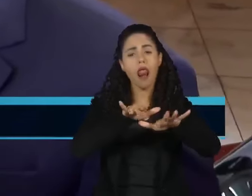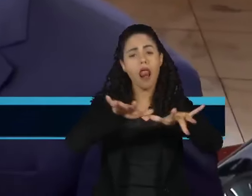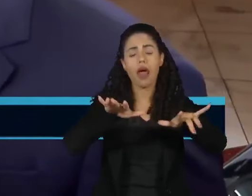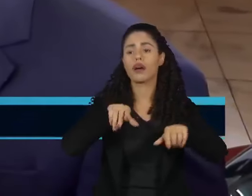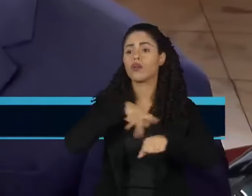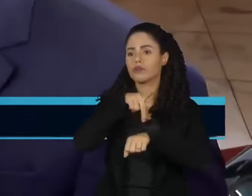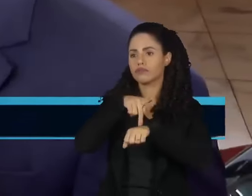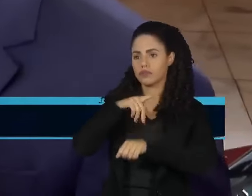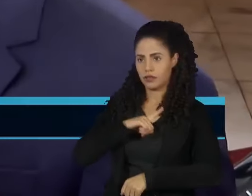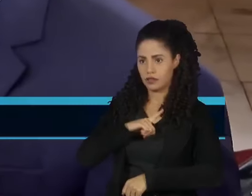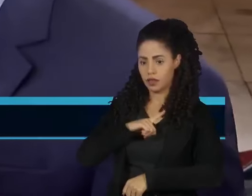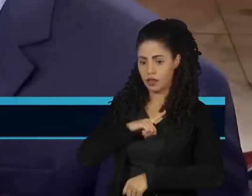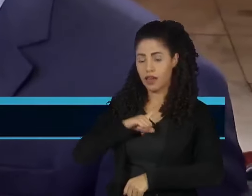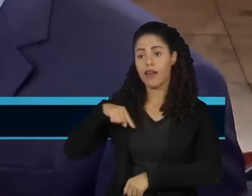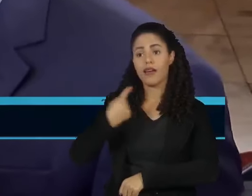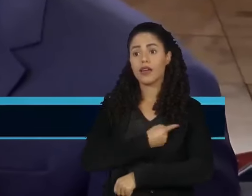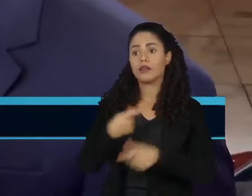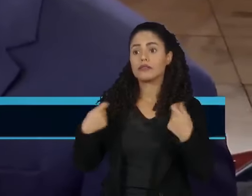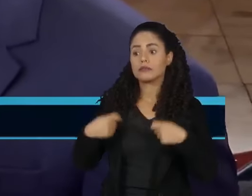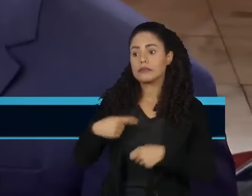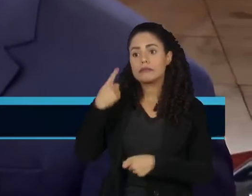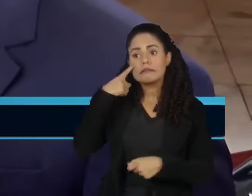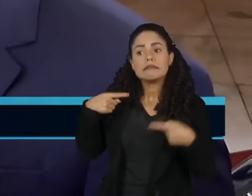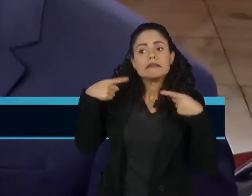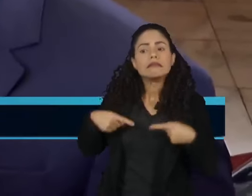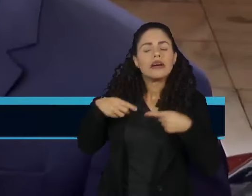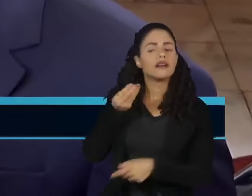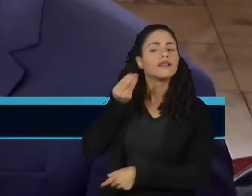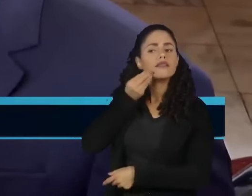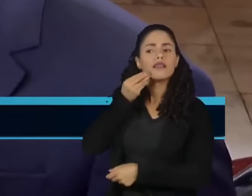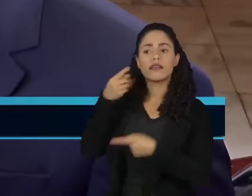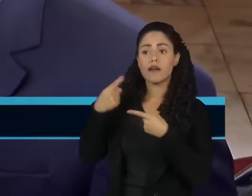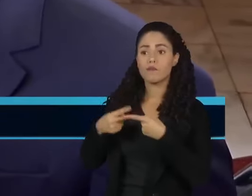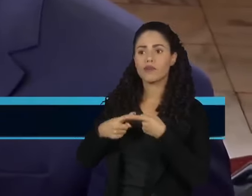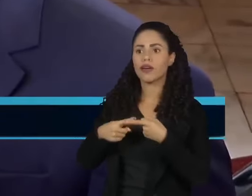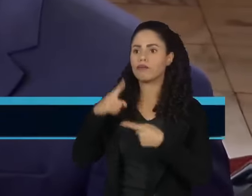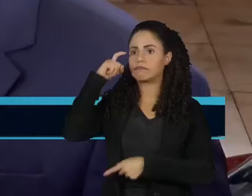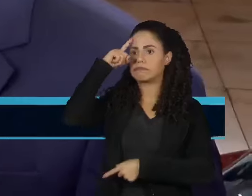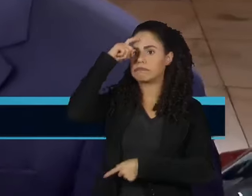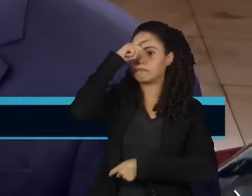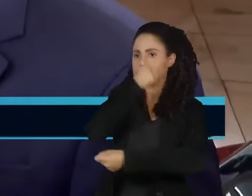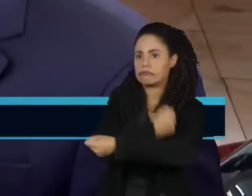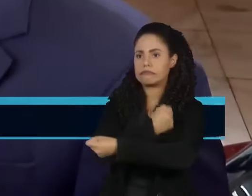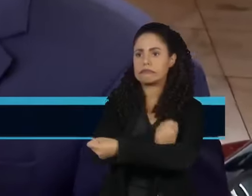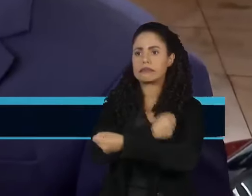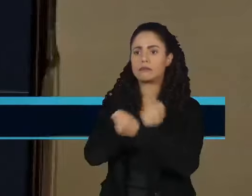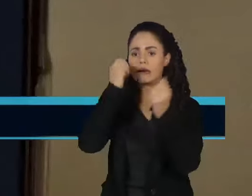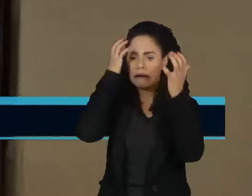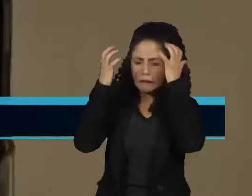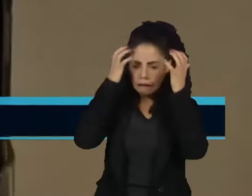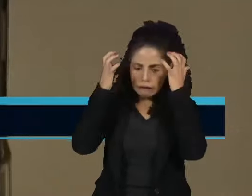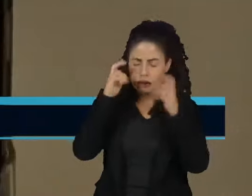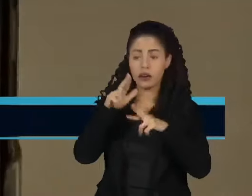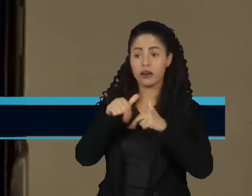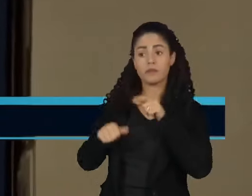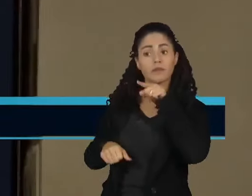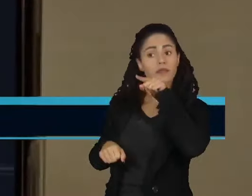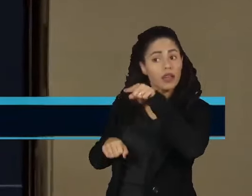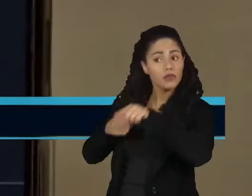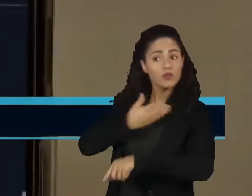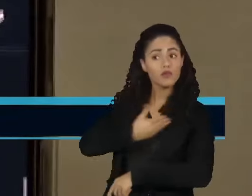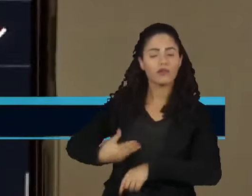país e que nós temos que começar a enfrentar, que é essa questão da dependência psicológica dos jogos. Na mira do governo